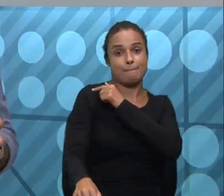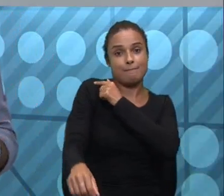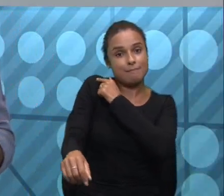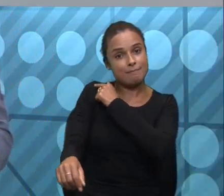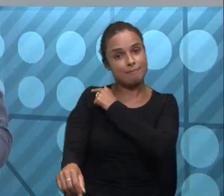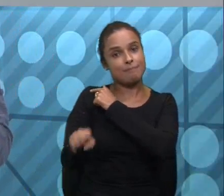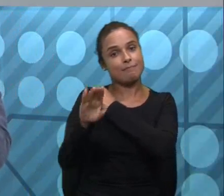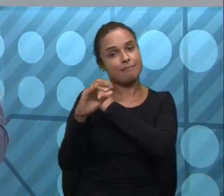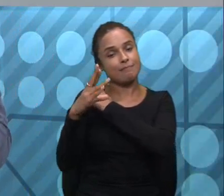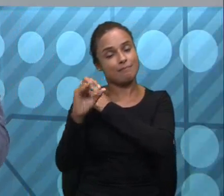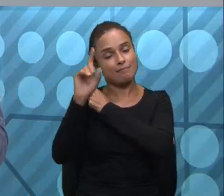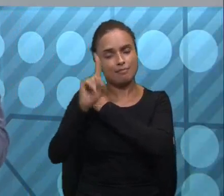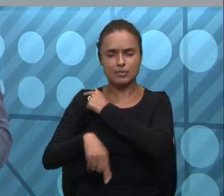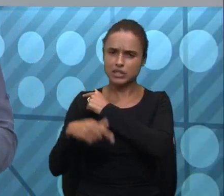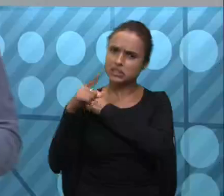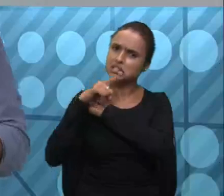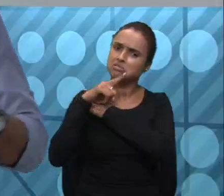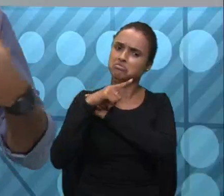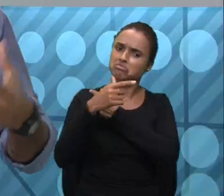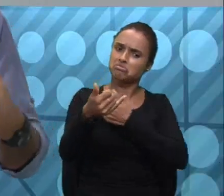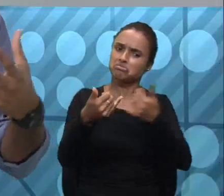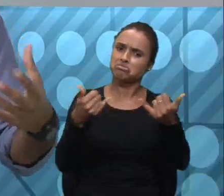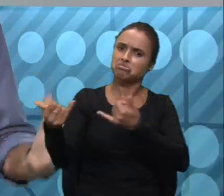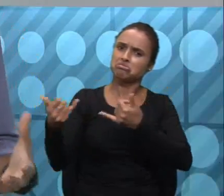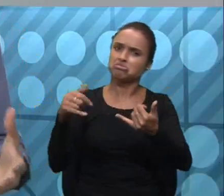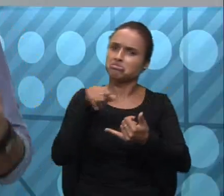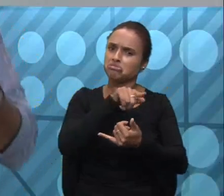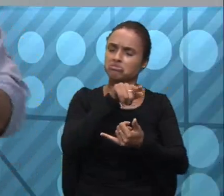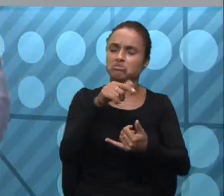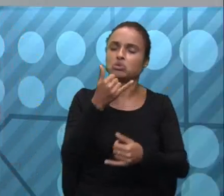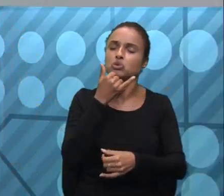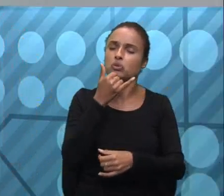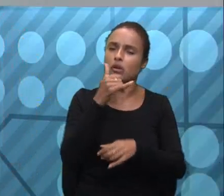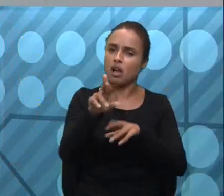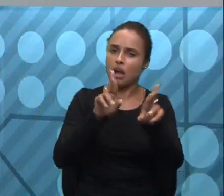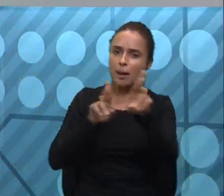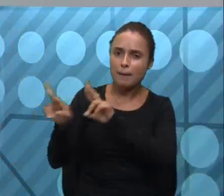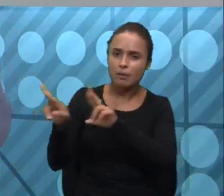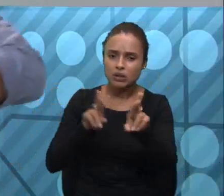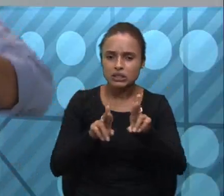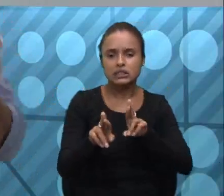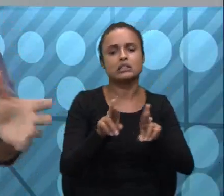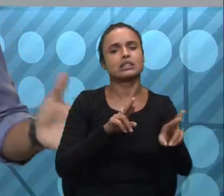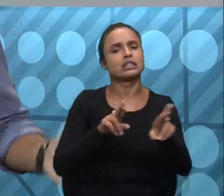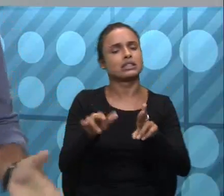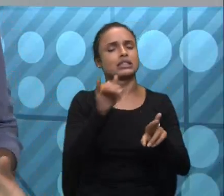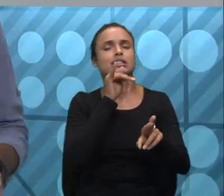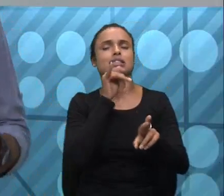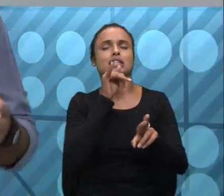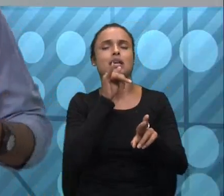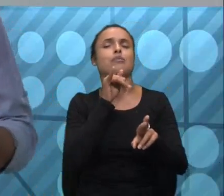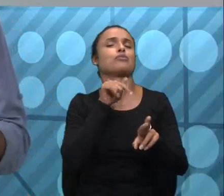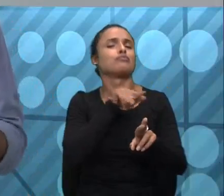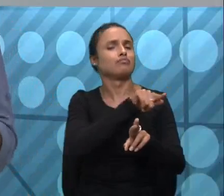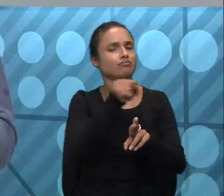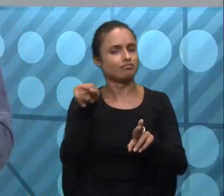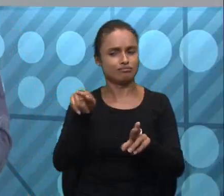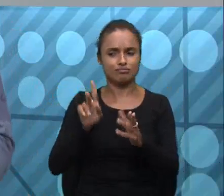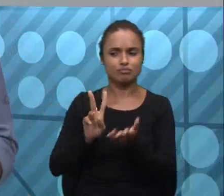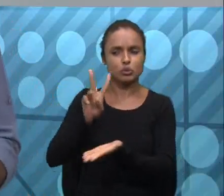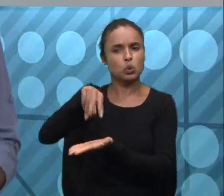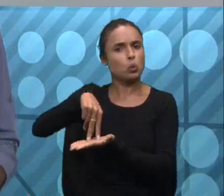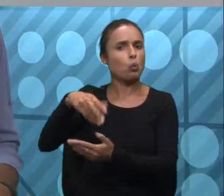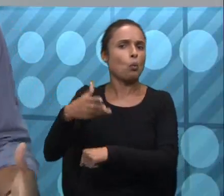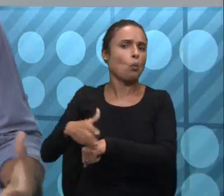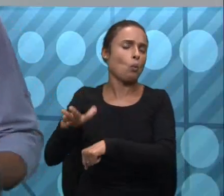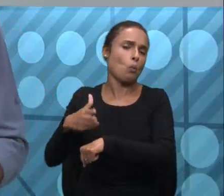vários exemplos, né? É isso que é importante, você reconhecer esses exemplos na sua própria atuação. Se a gente não conseguir